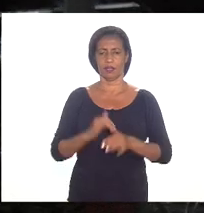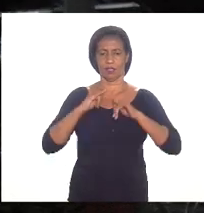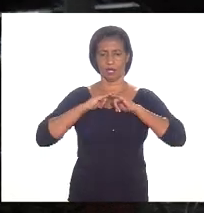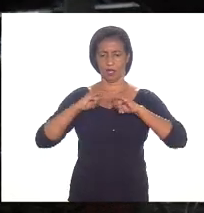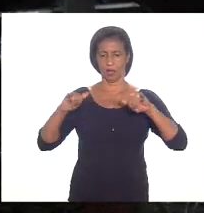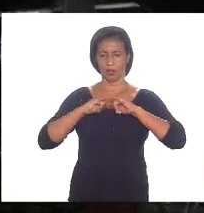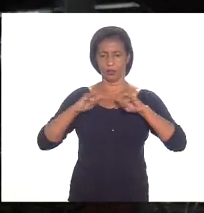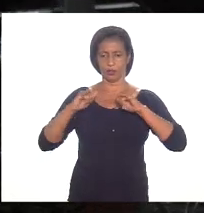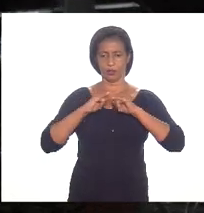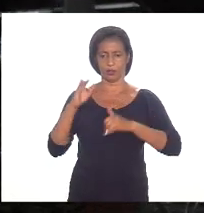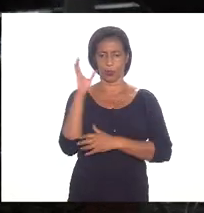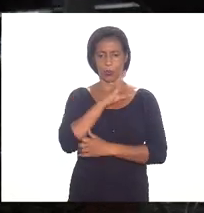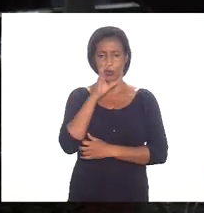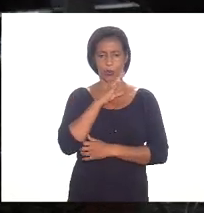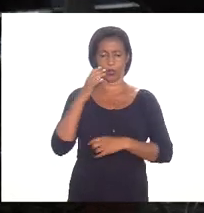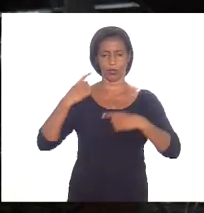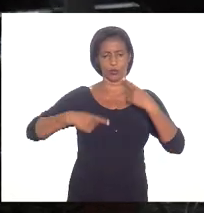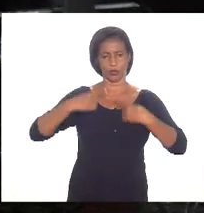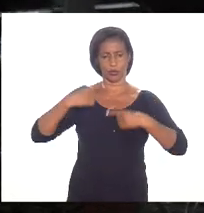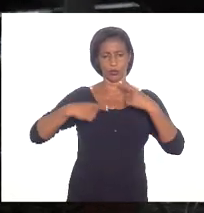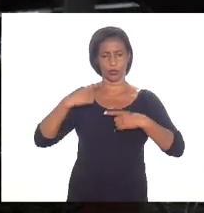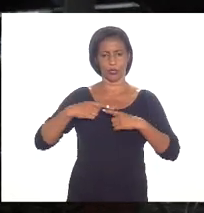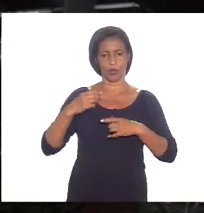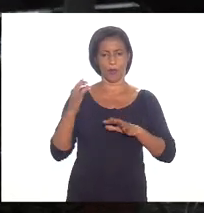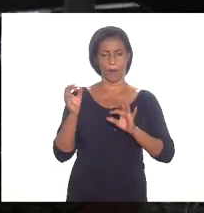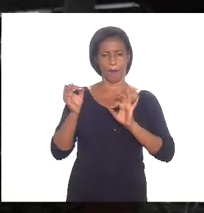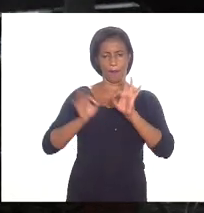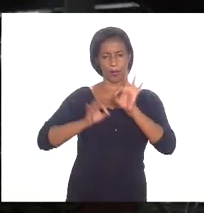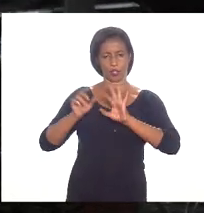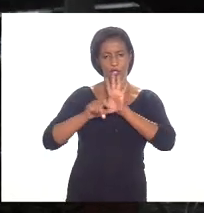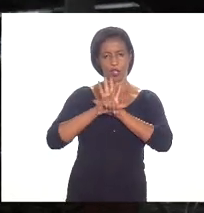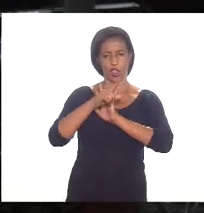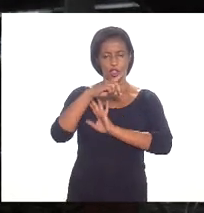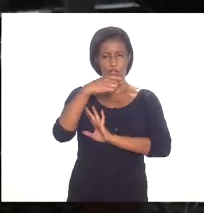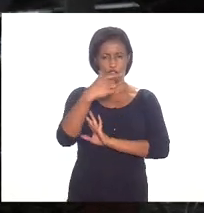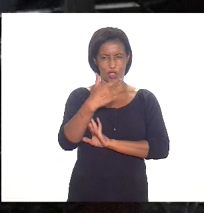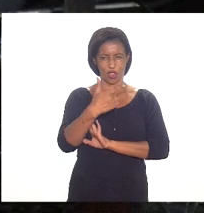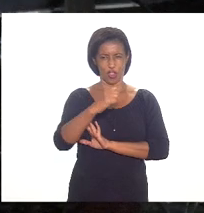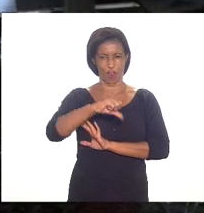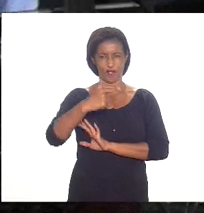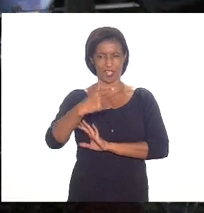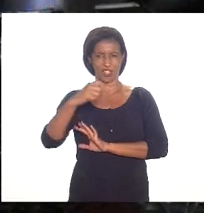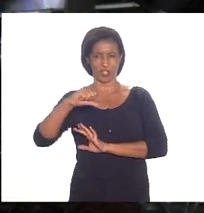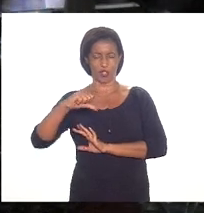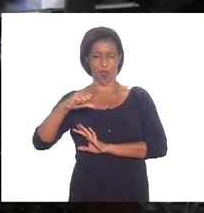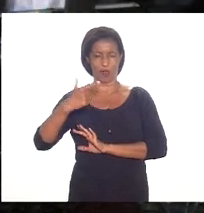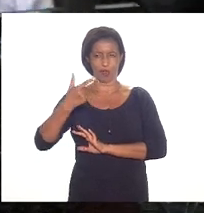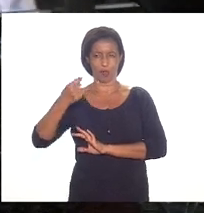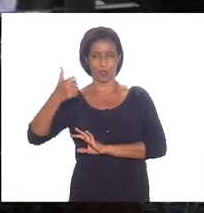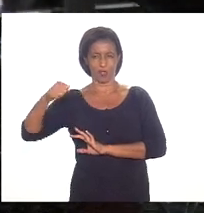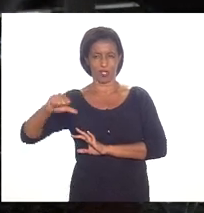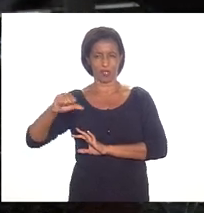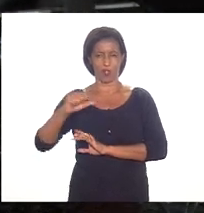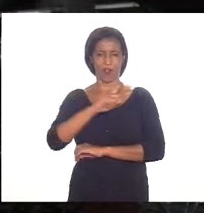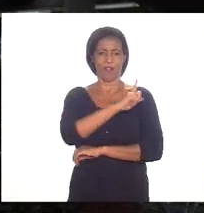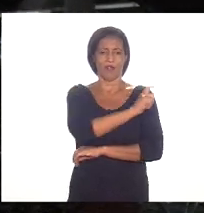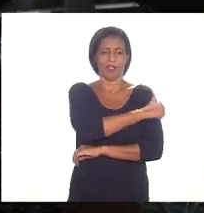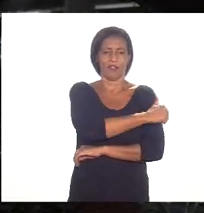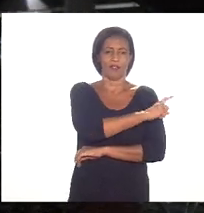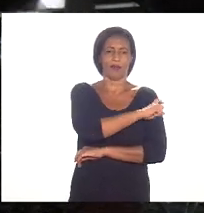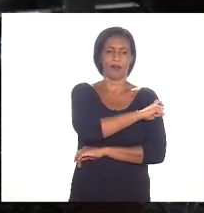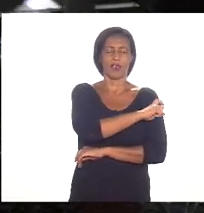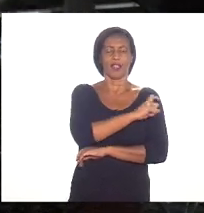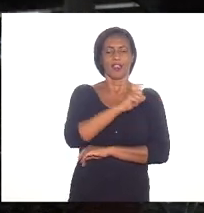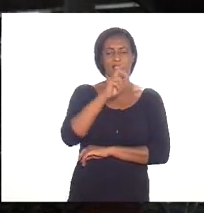Anuncio, em tramitação ordinária, em segunda discussão, redação do vencido, projeto de lei 979-A de 19, de autoria da deputada enfermeira Rejane,